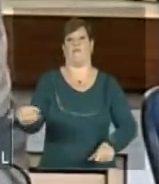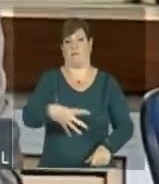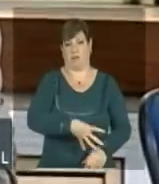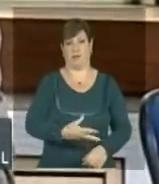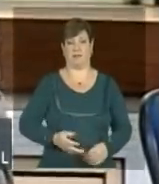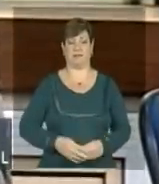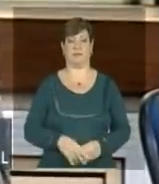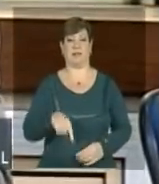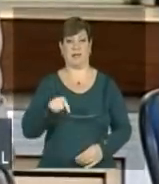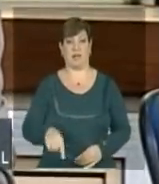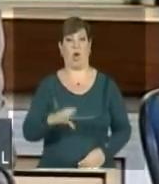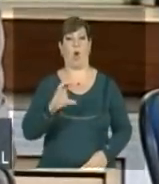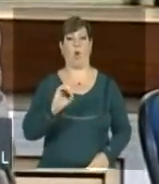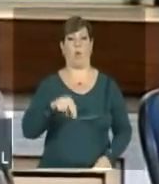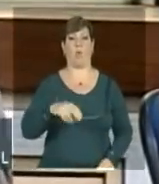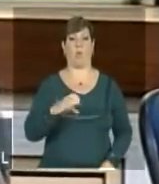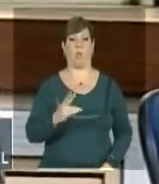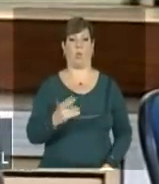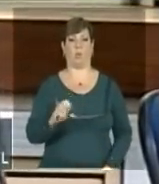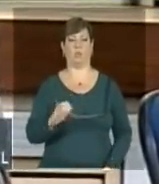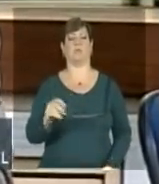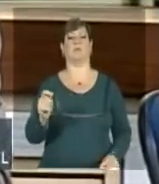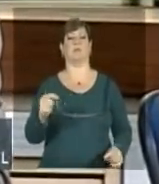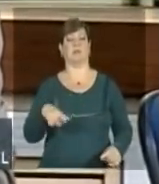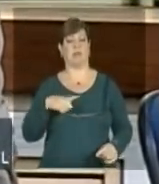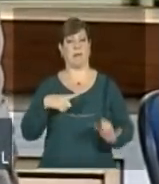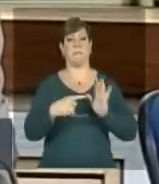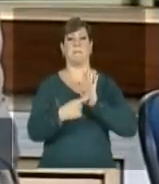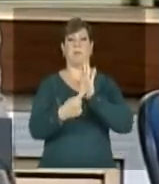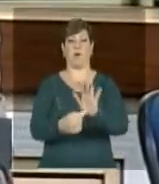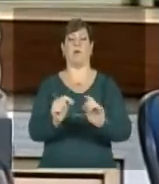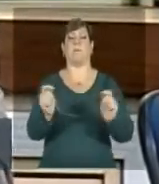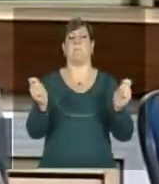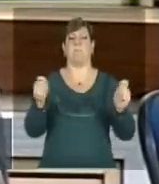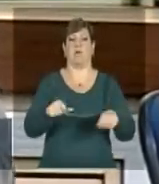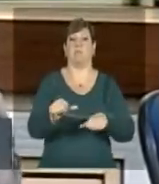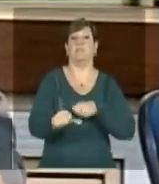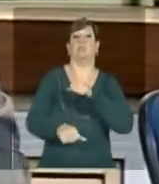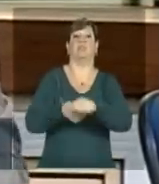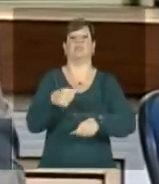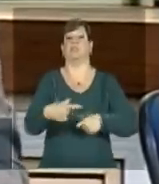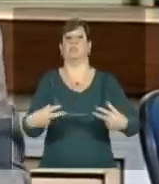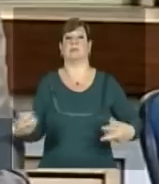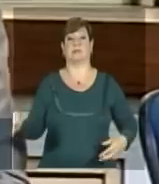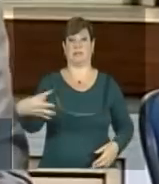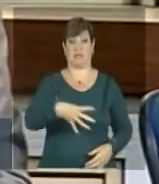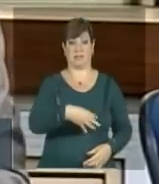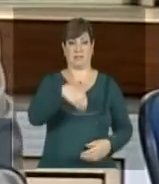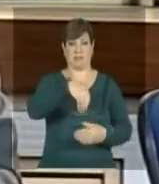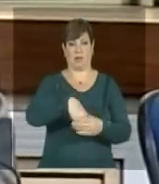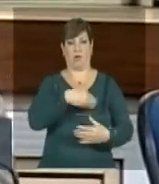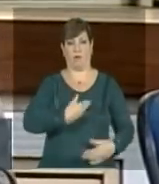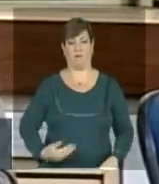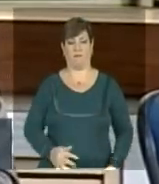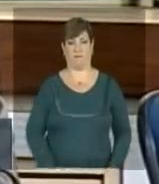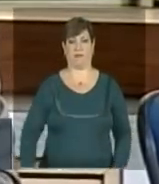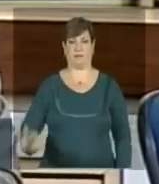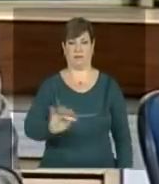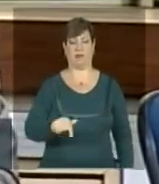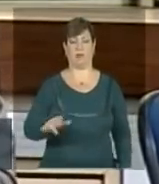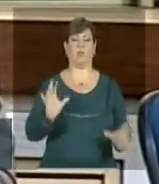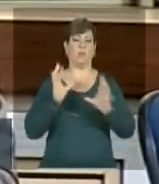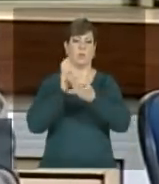tem demonstrado que é possível inovar no governo federal. E, nesse período de 16 anos, foram